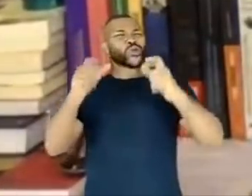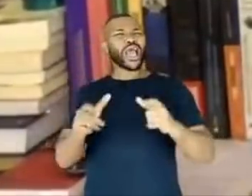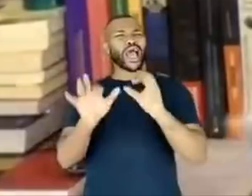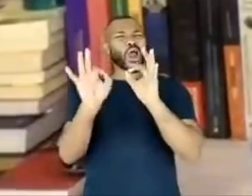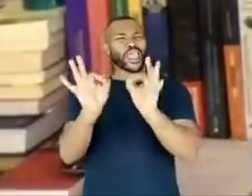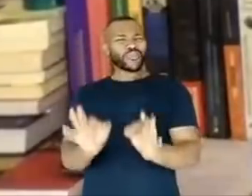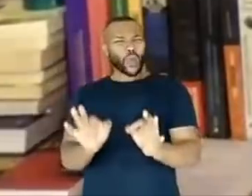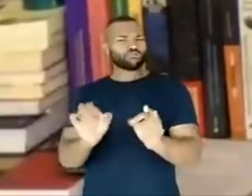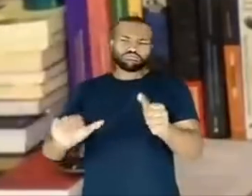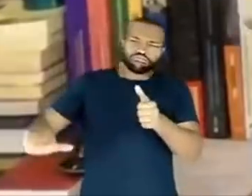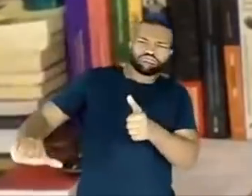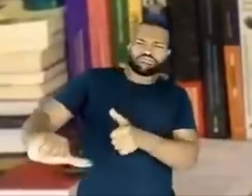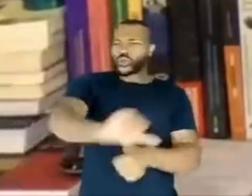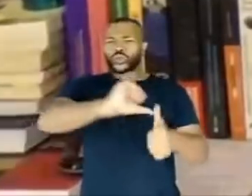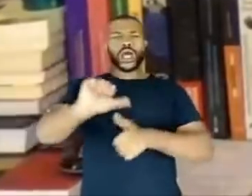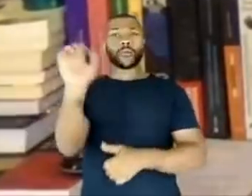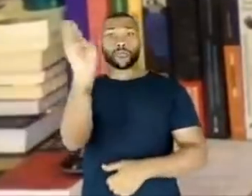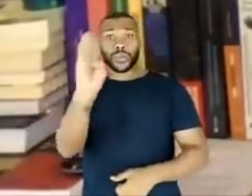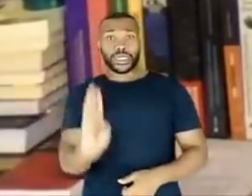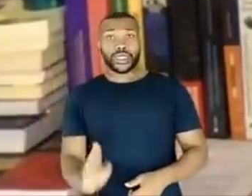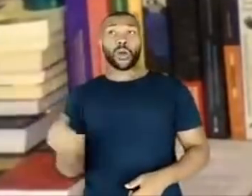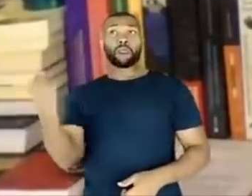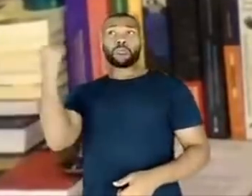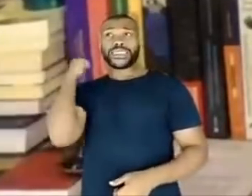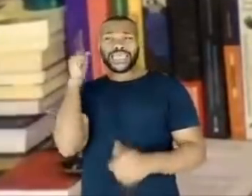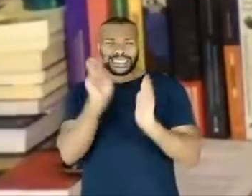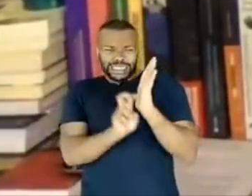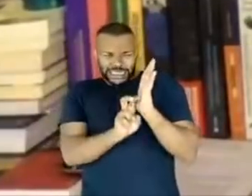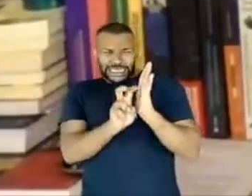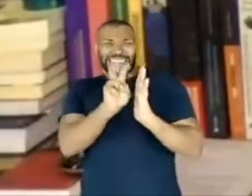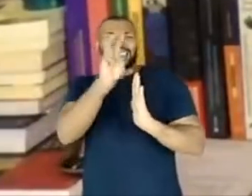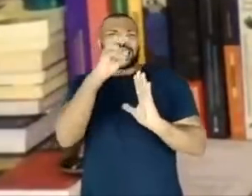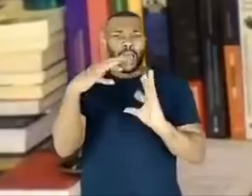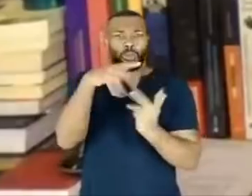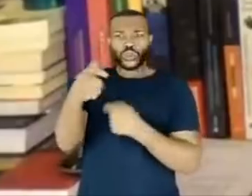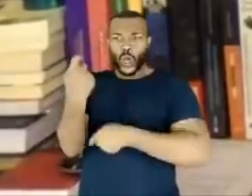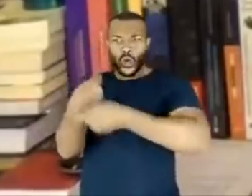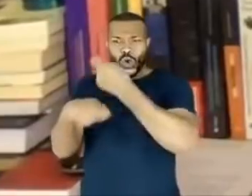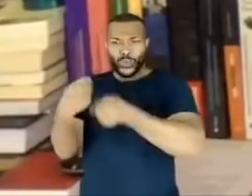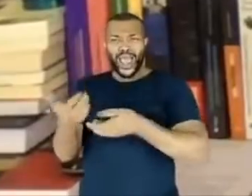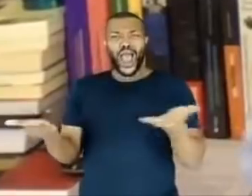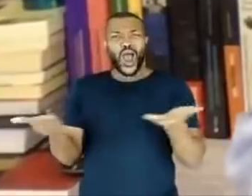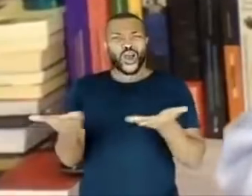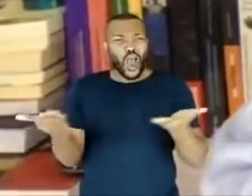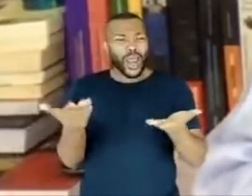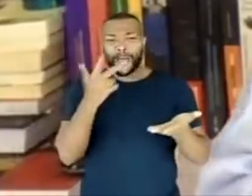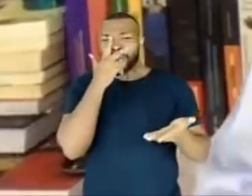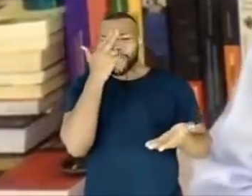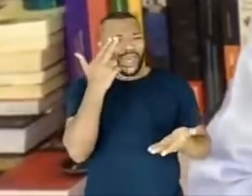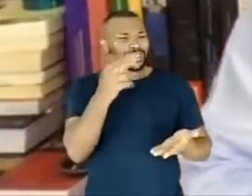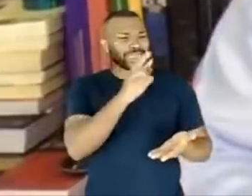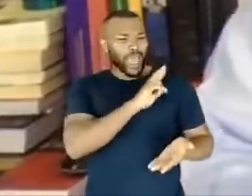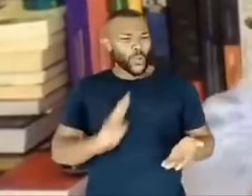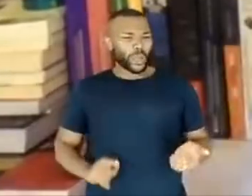o Brasil, que já foi a quinta economia mundial, numa república de bananas, onde os trabalhadores são tratados